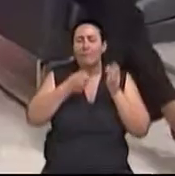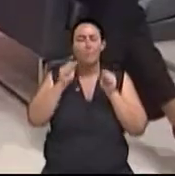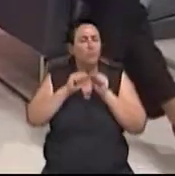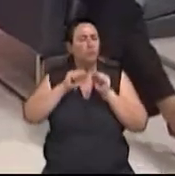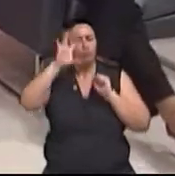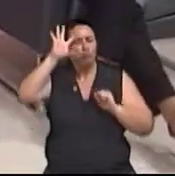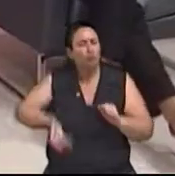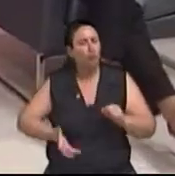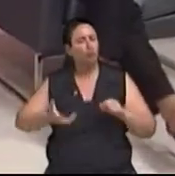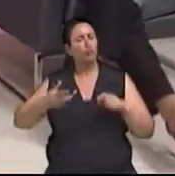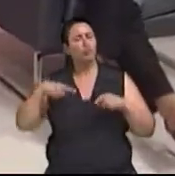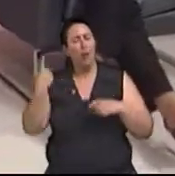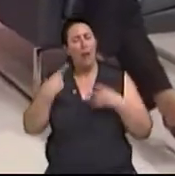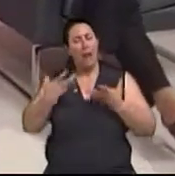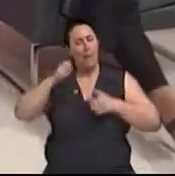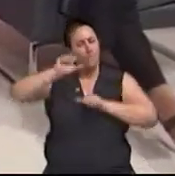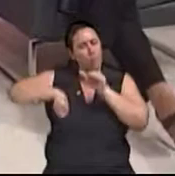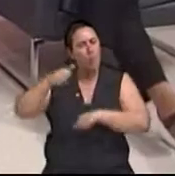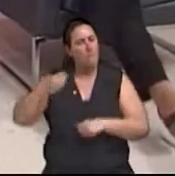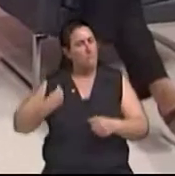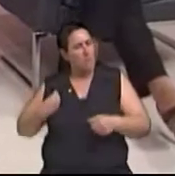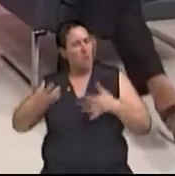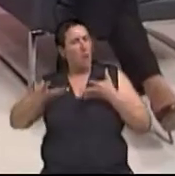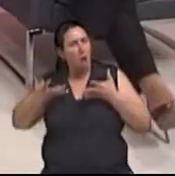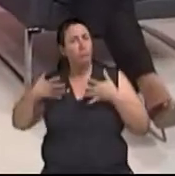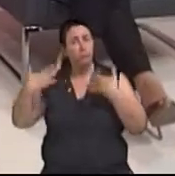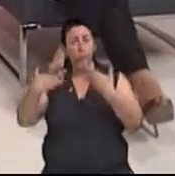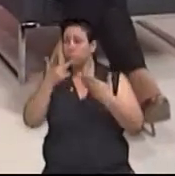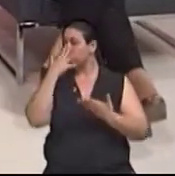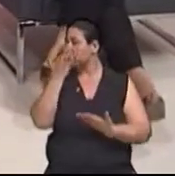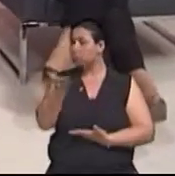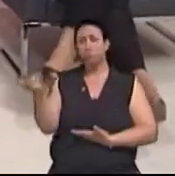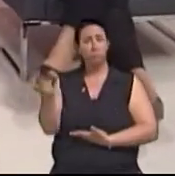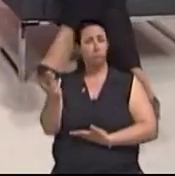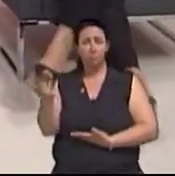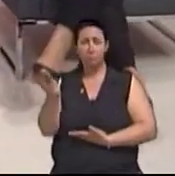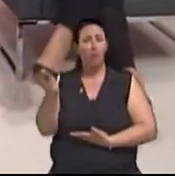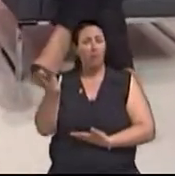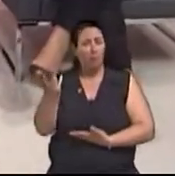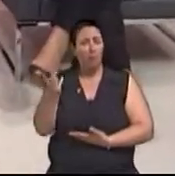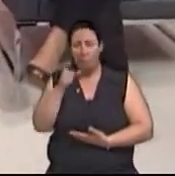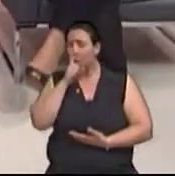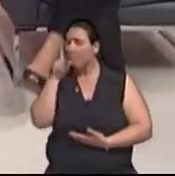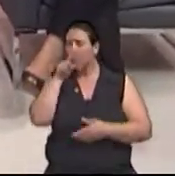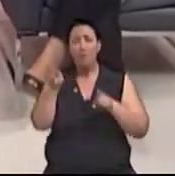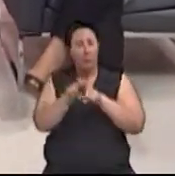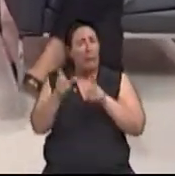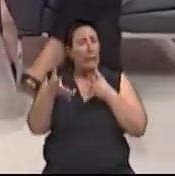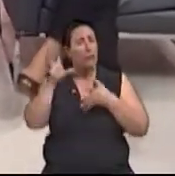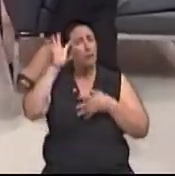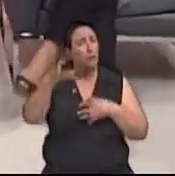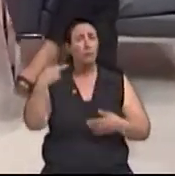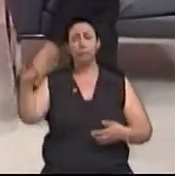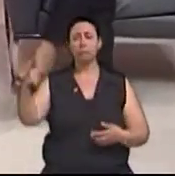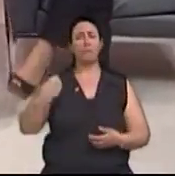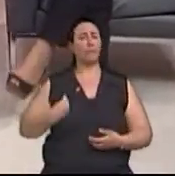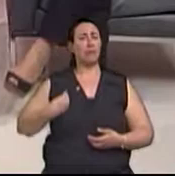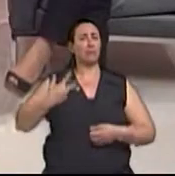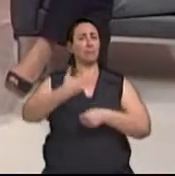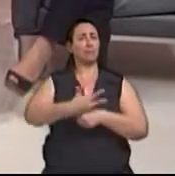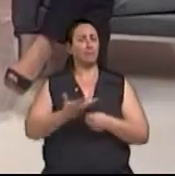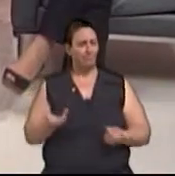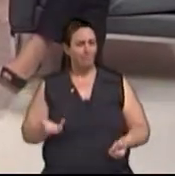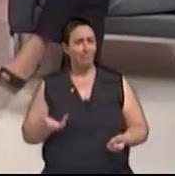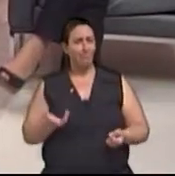que iremos decidir nossa vida também nossos pais querem decidir sua velhice claro assim como nós não gostarmos que eles